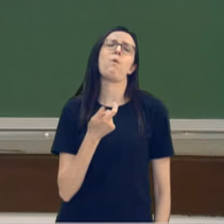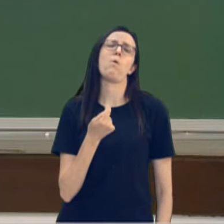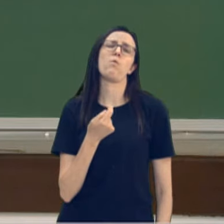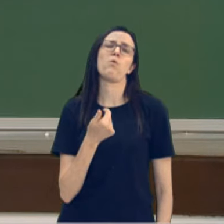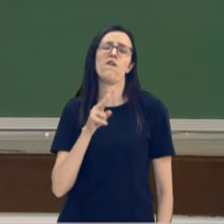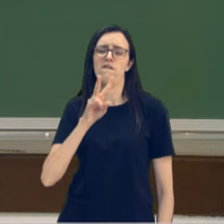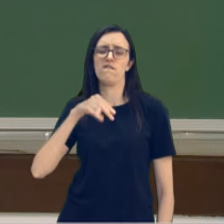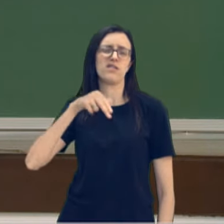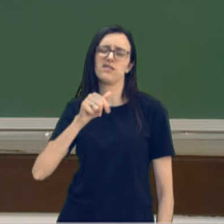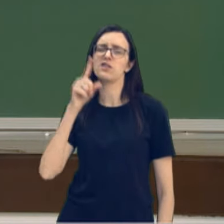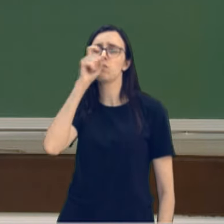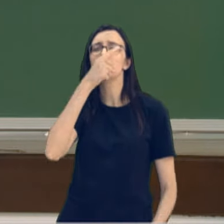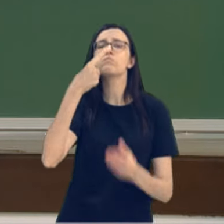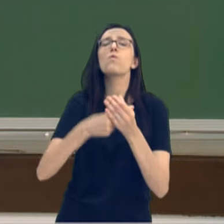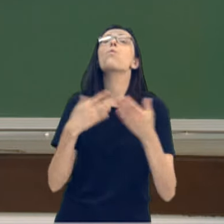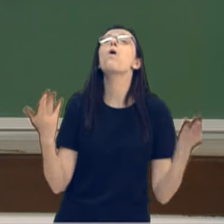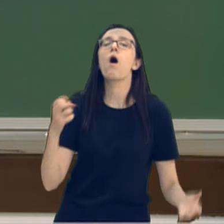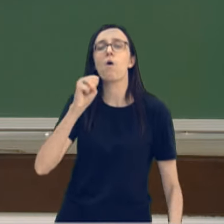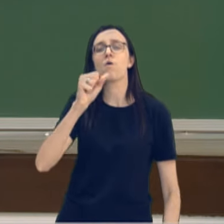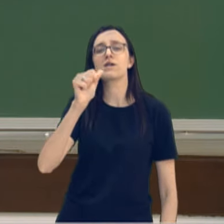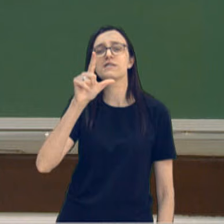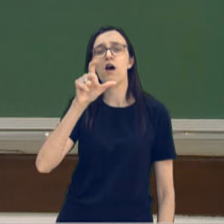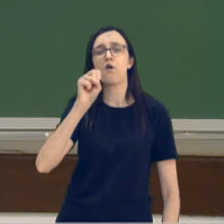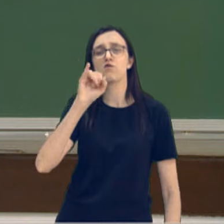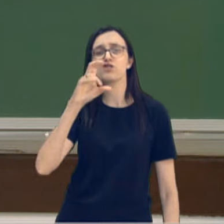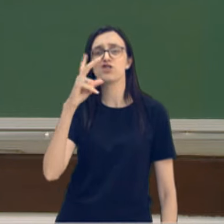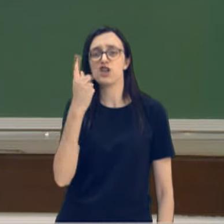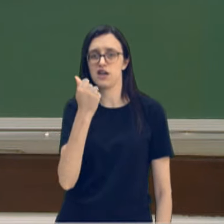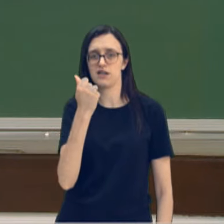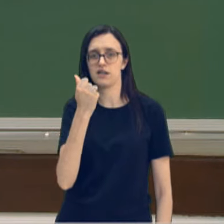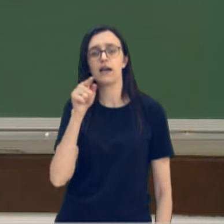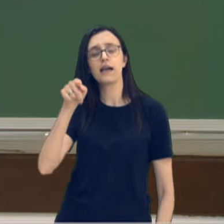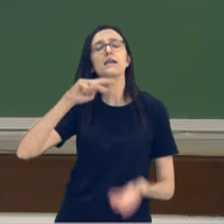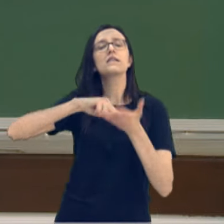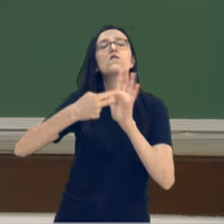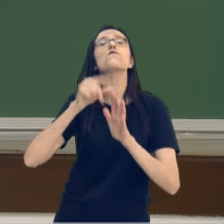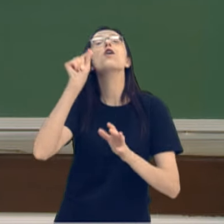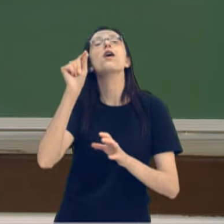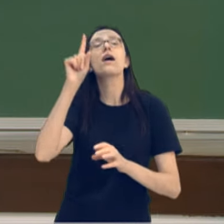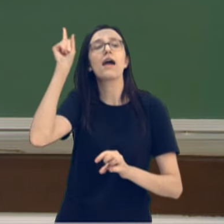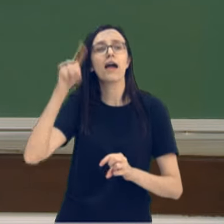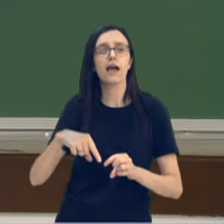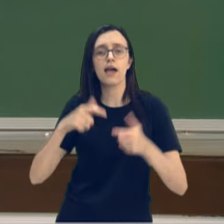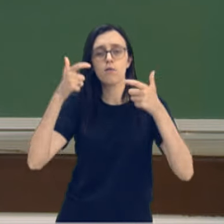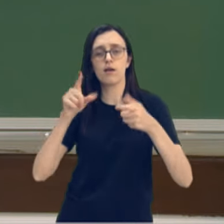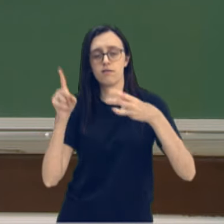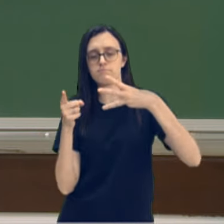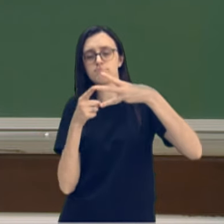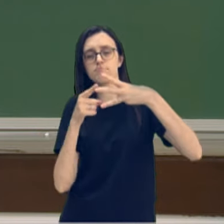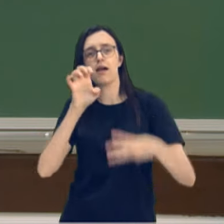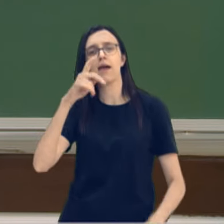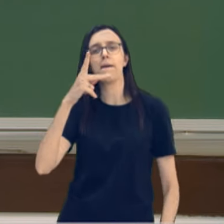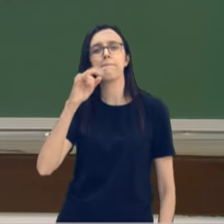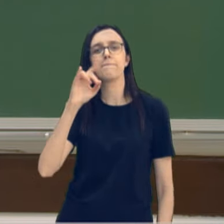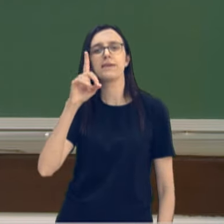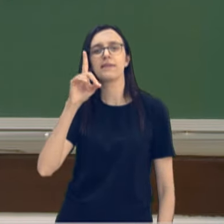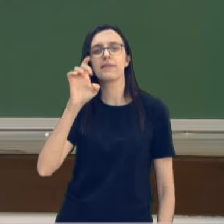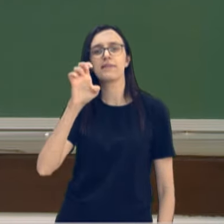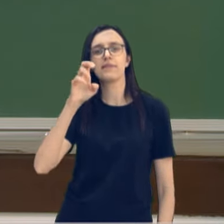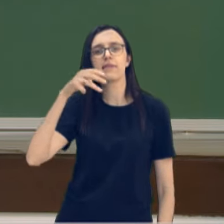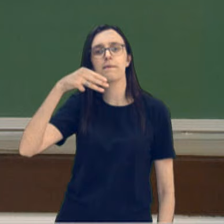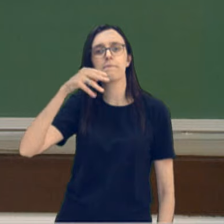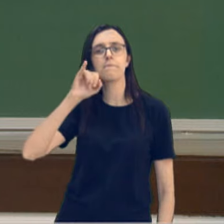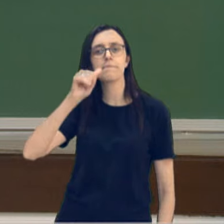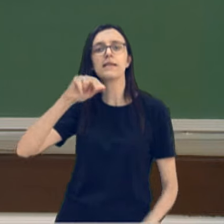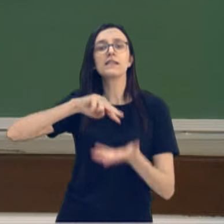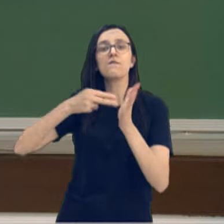vina. Usa-se mais qual termo? Salsicha. Isso já seria algo epidêmico. Já seria algo a nível